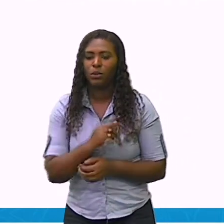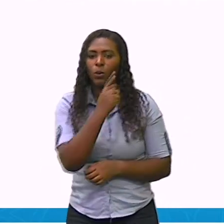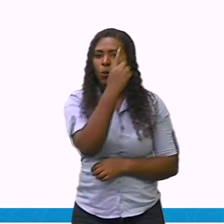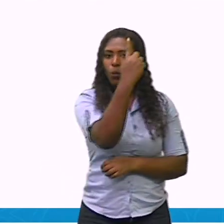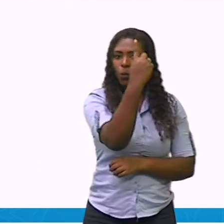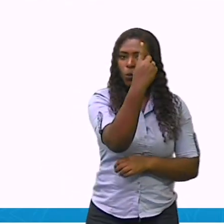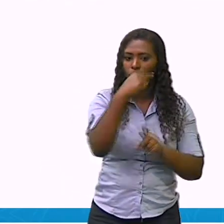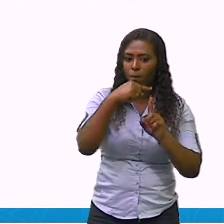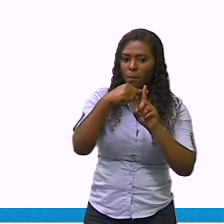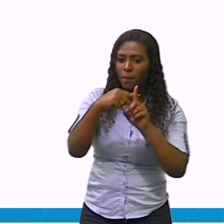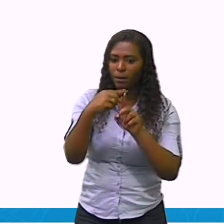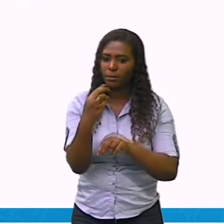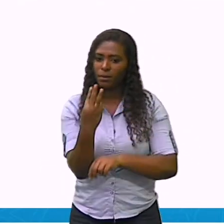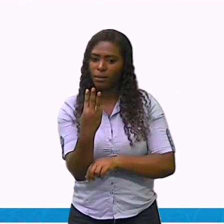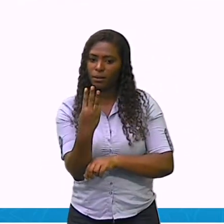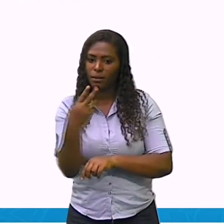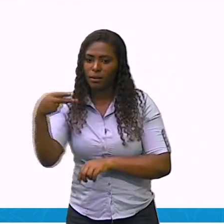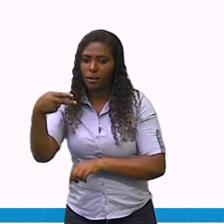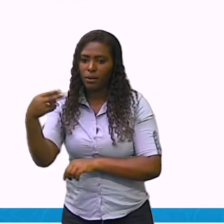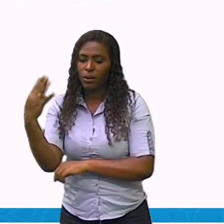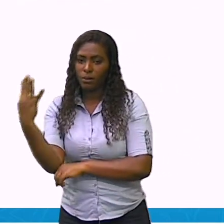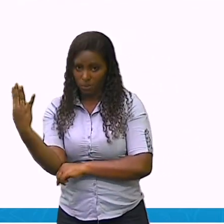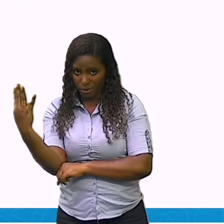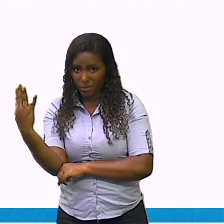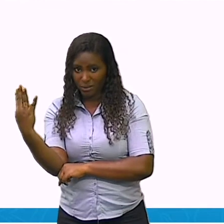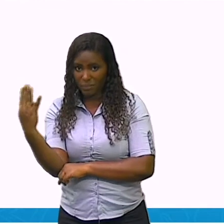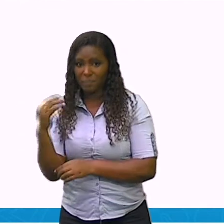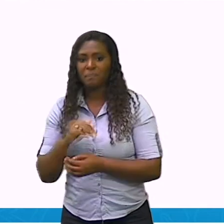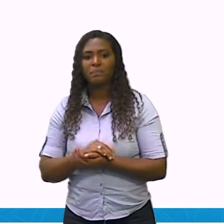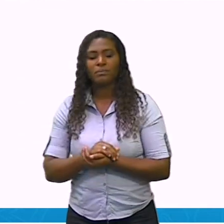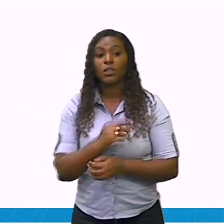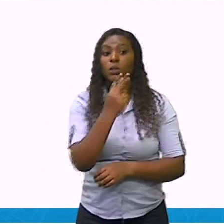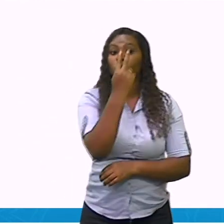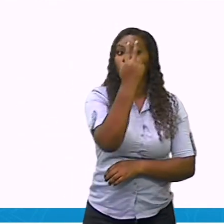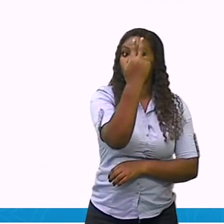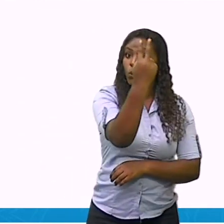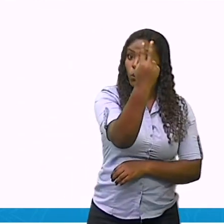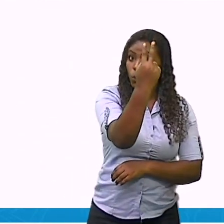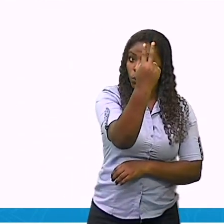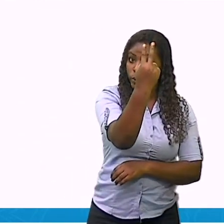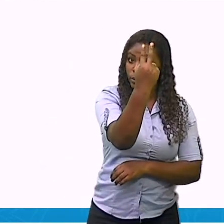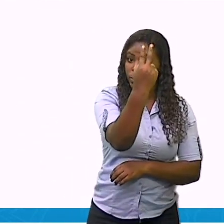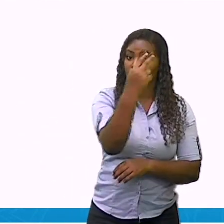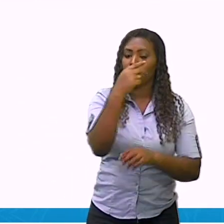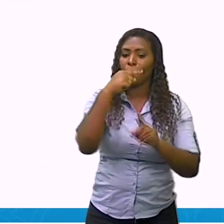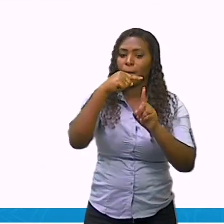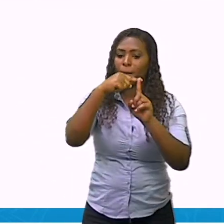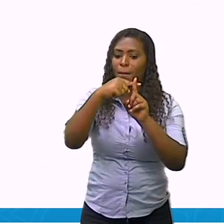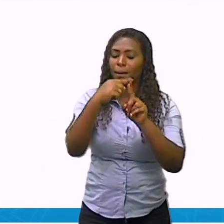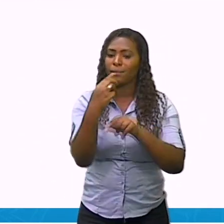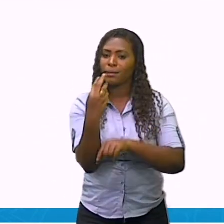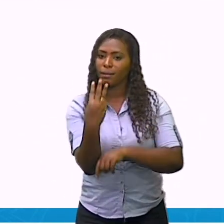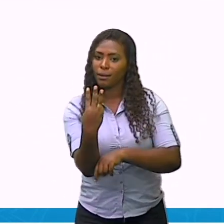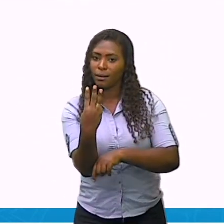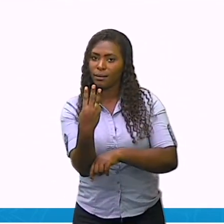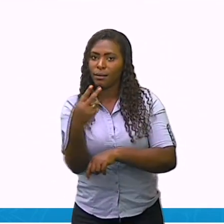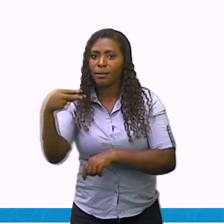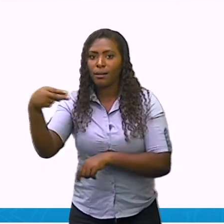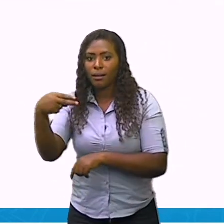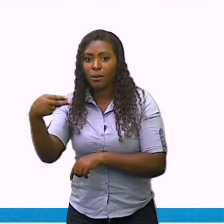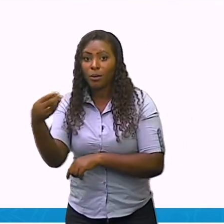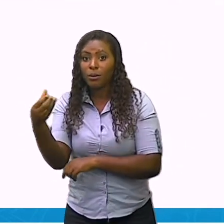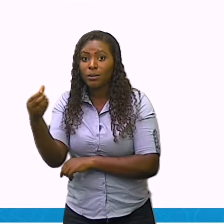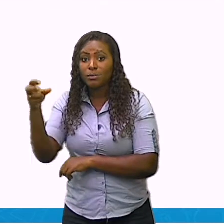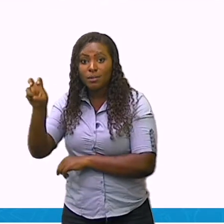4. 2 elementos, 2 produtos. 2 mais 3, vai